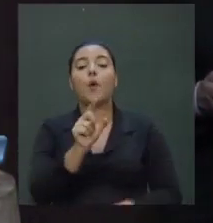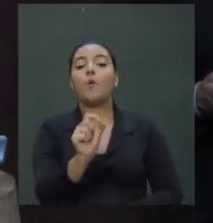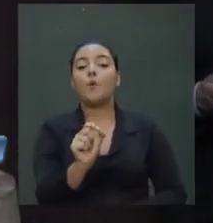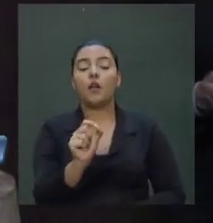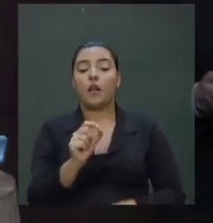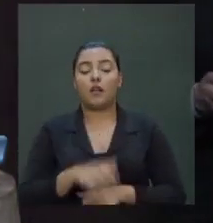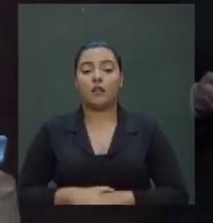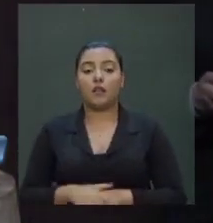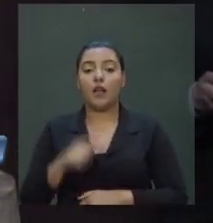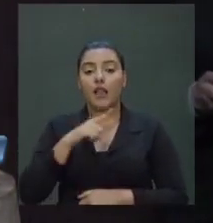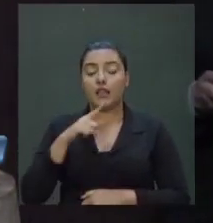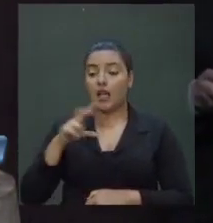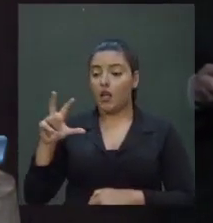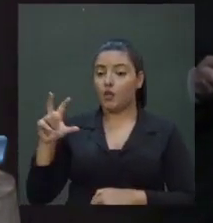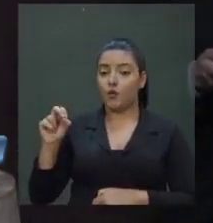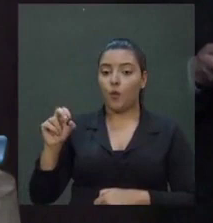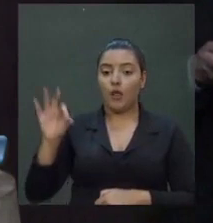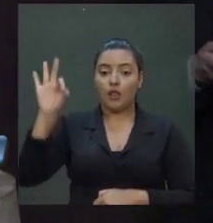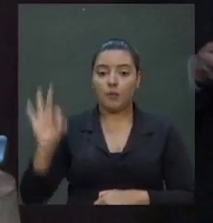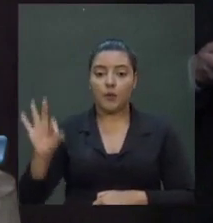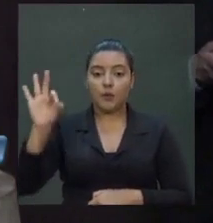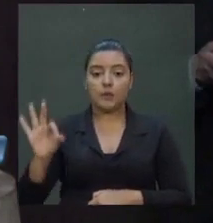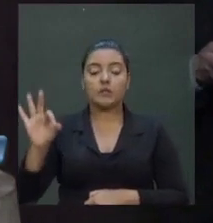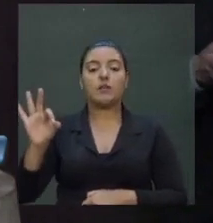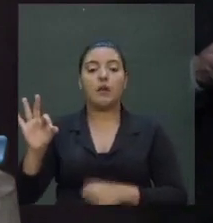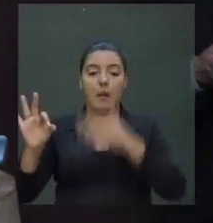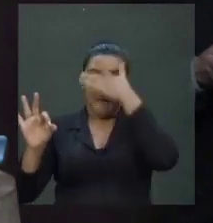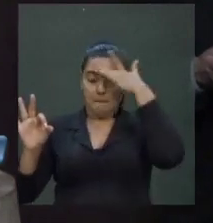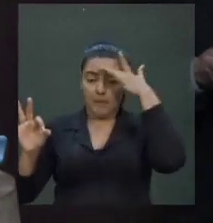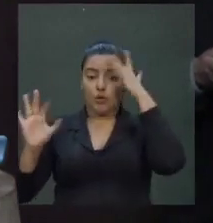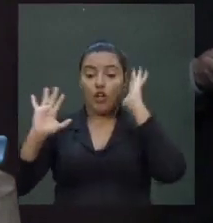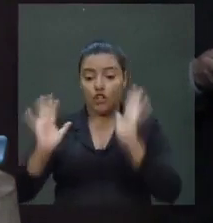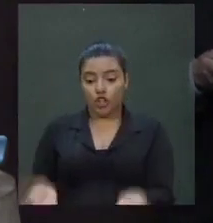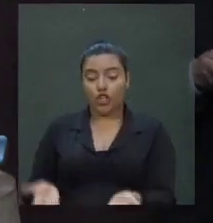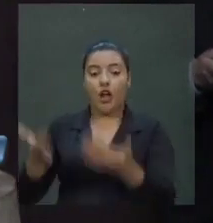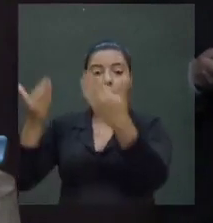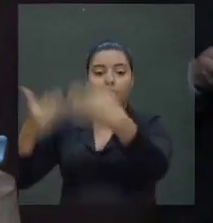com 50% de servidores efetivos.